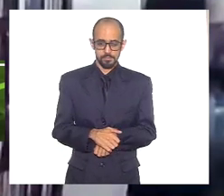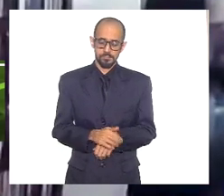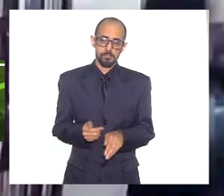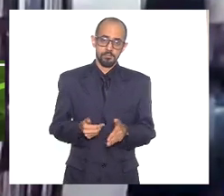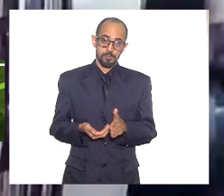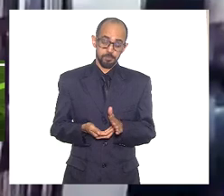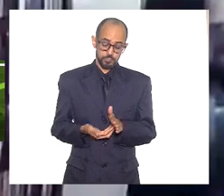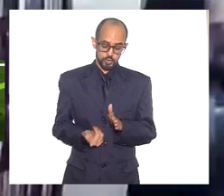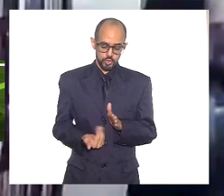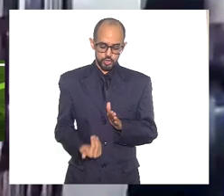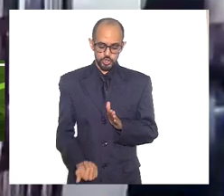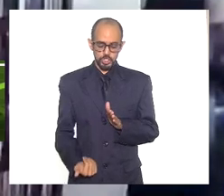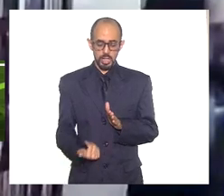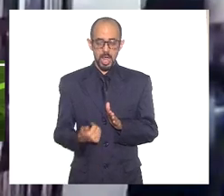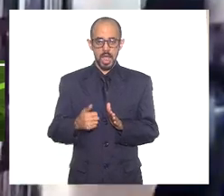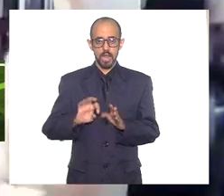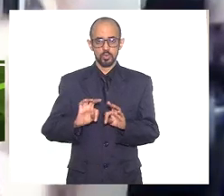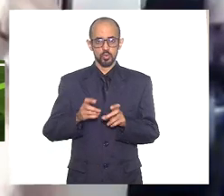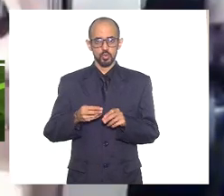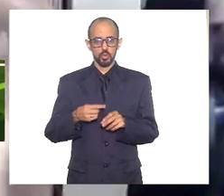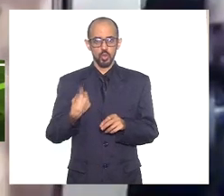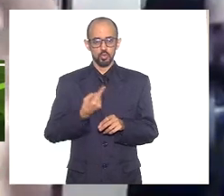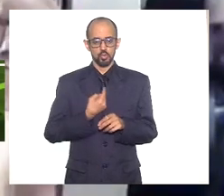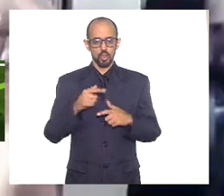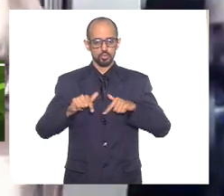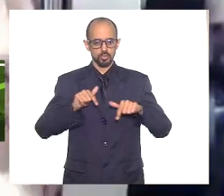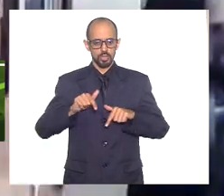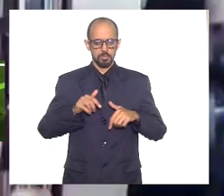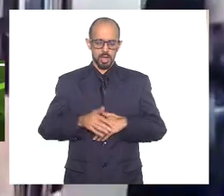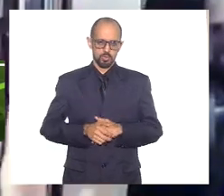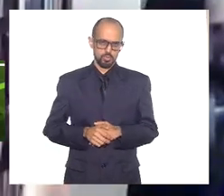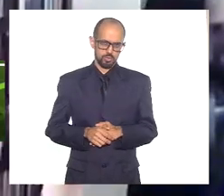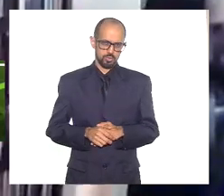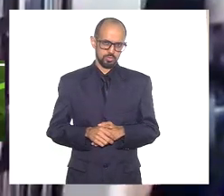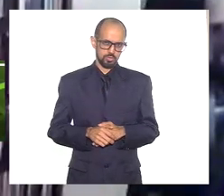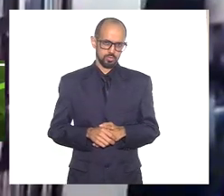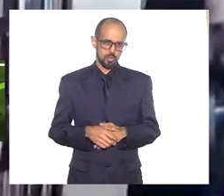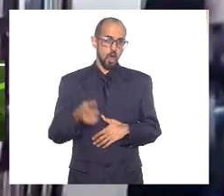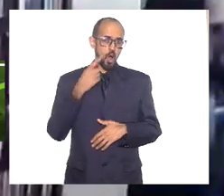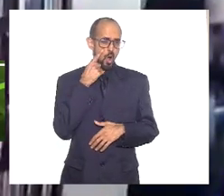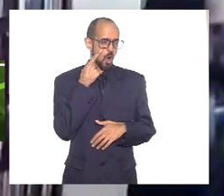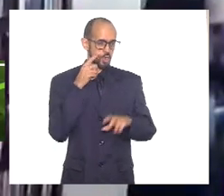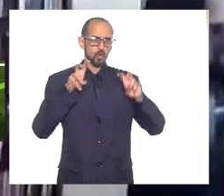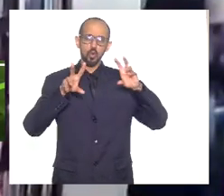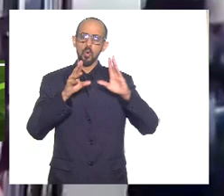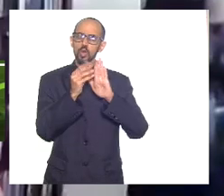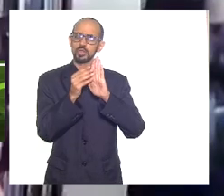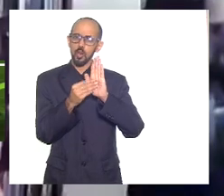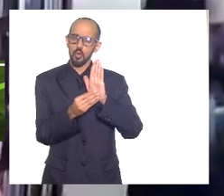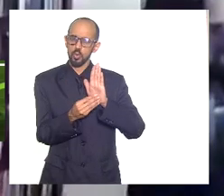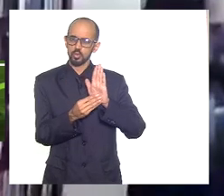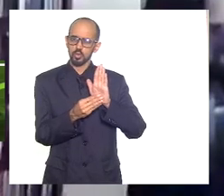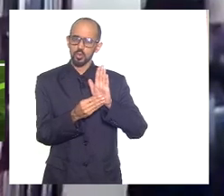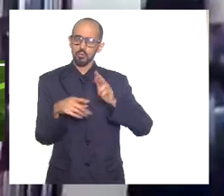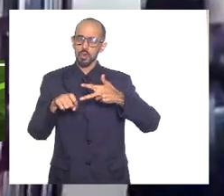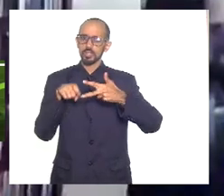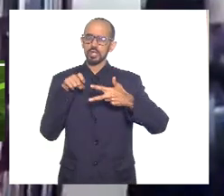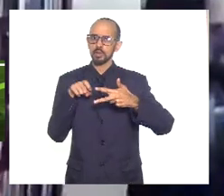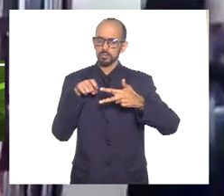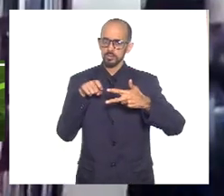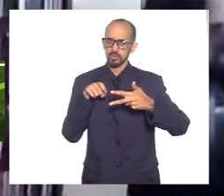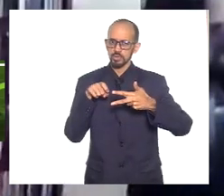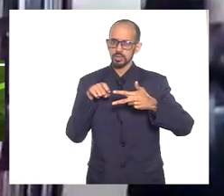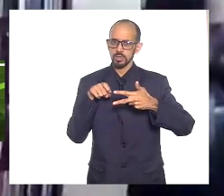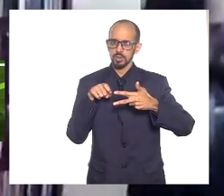desfazer a nossa emenda. Olha o teor da emenda. O Poder Executivo